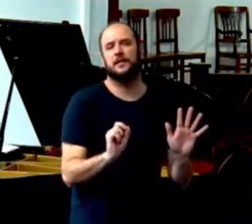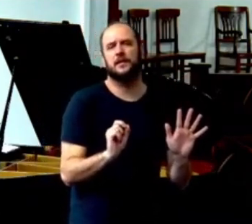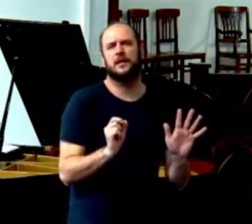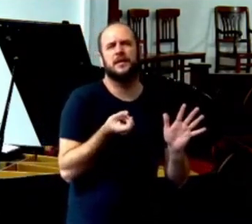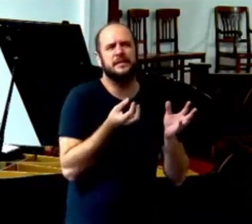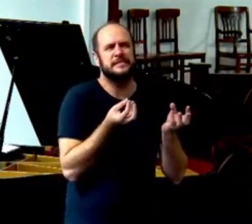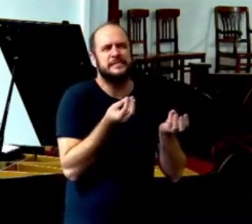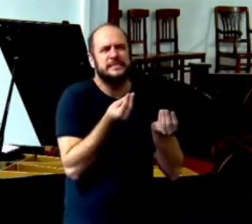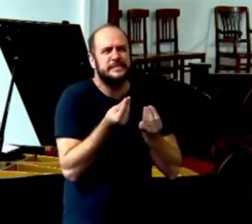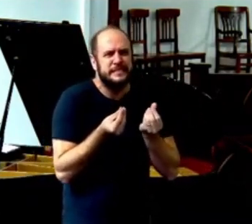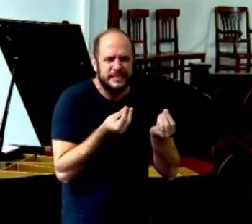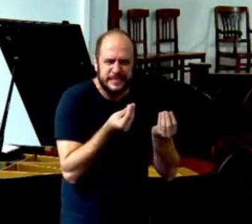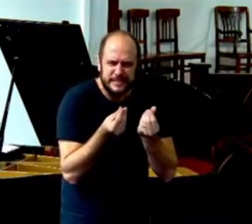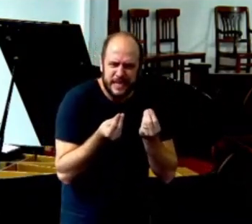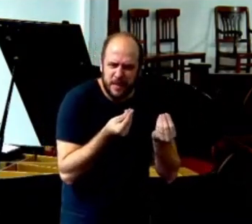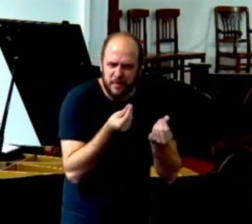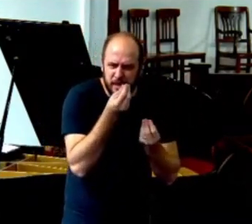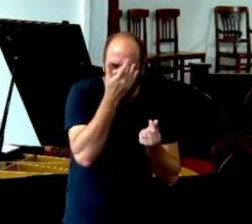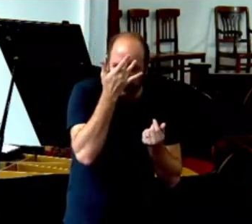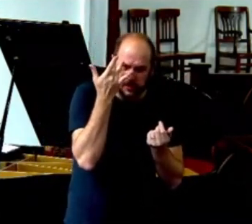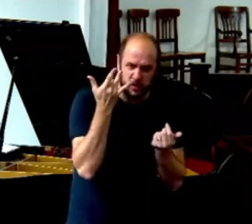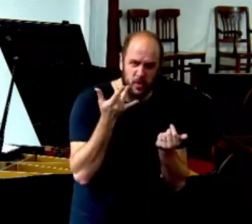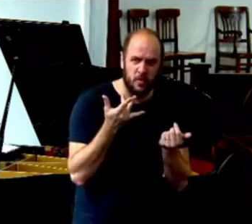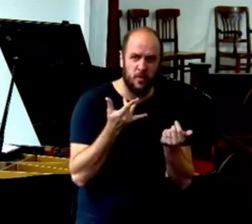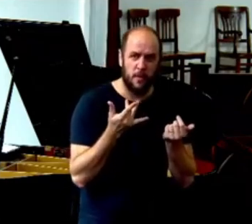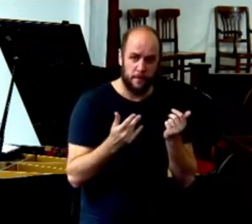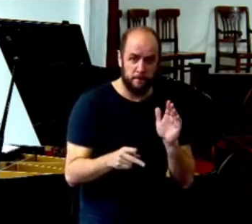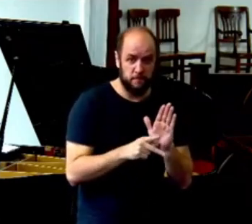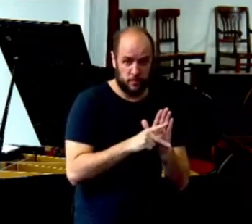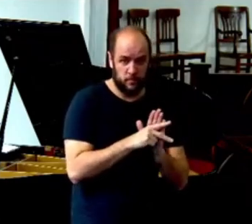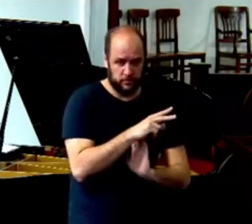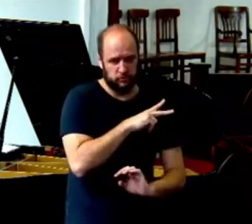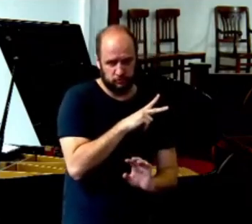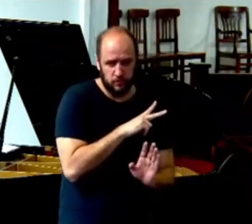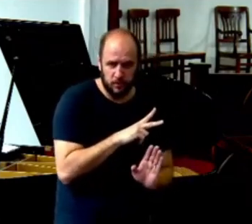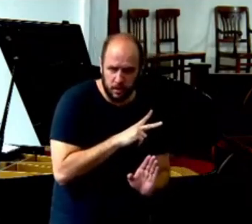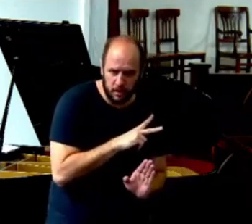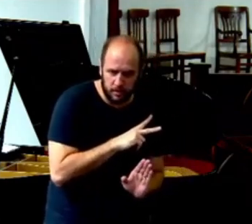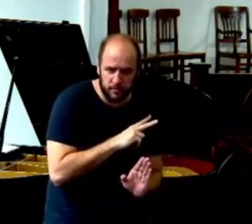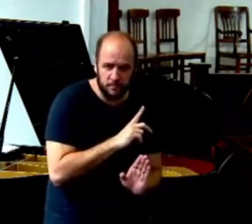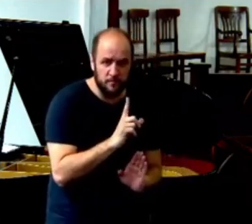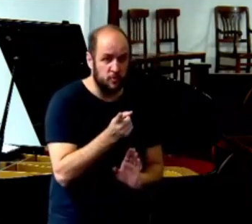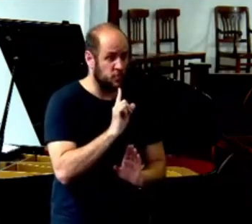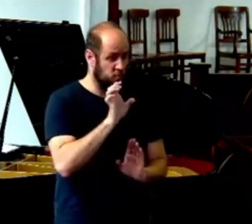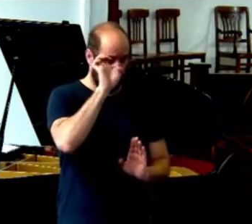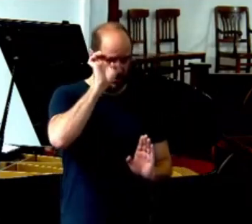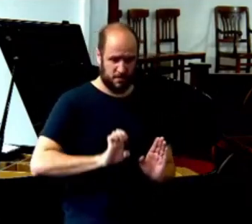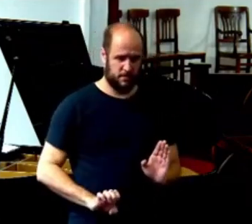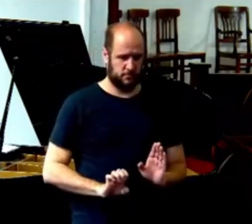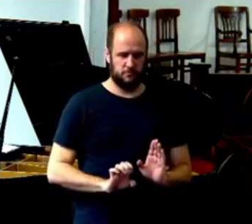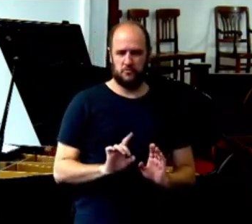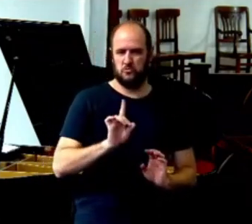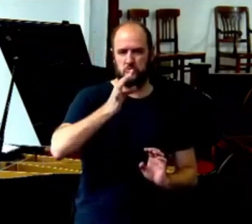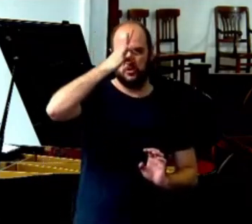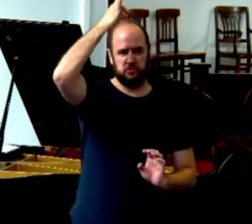uma fina sensibilidade que é pessoal e não moral e espiritual.